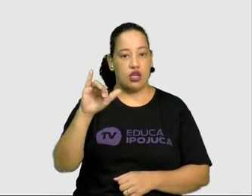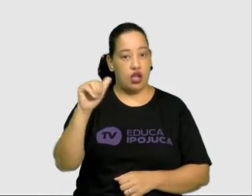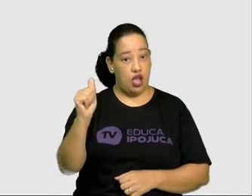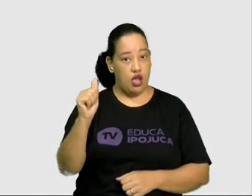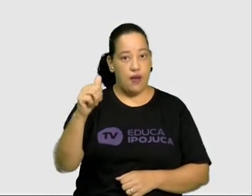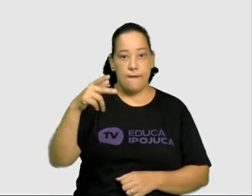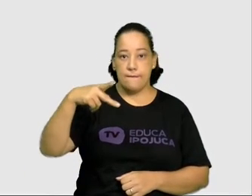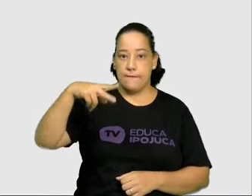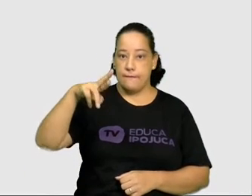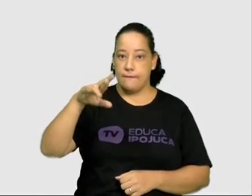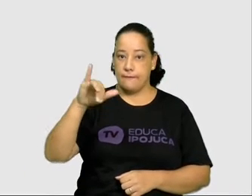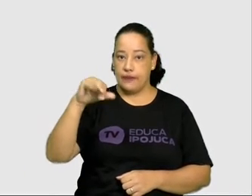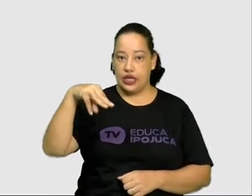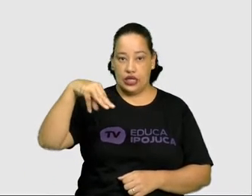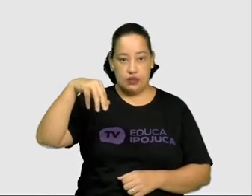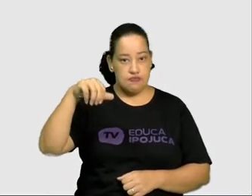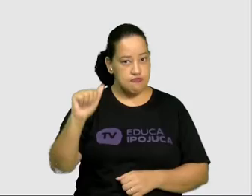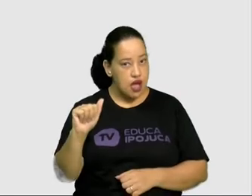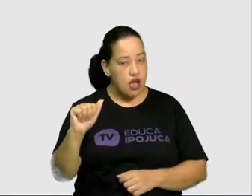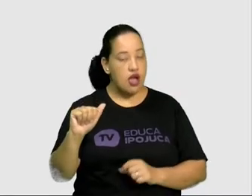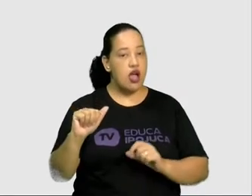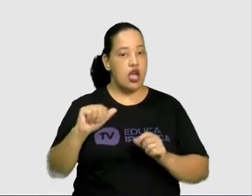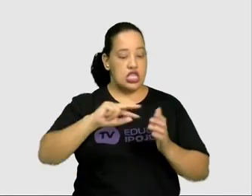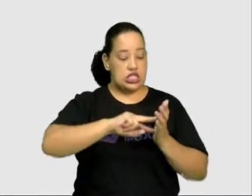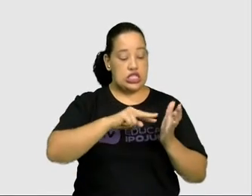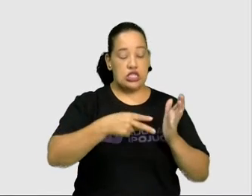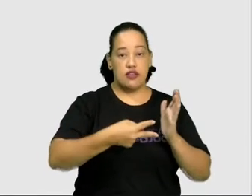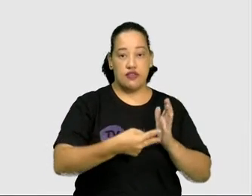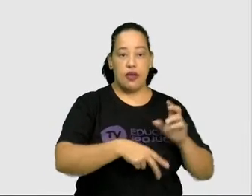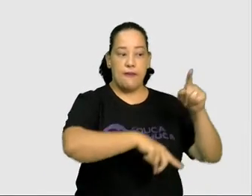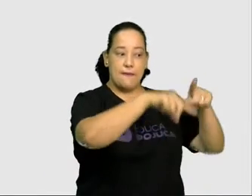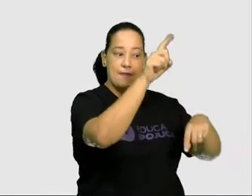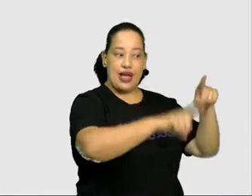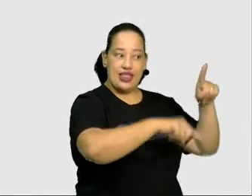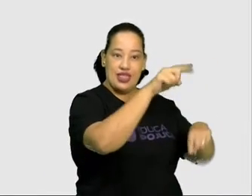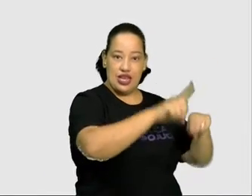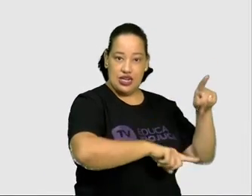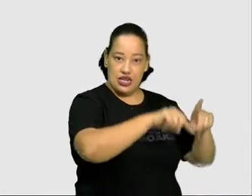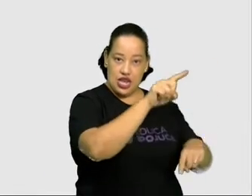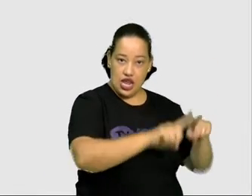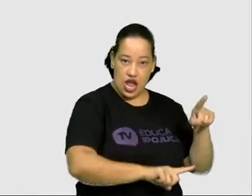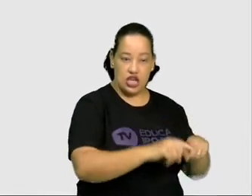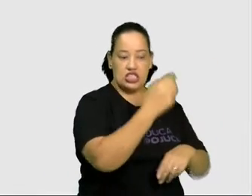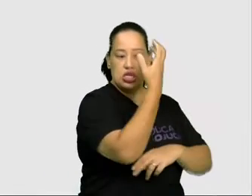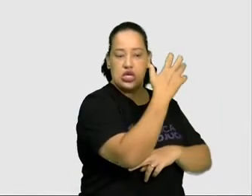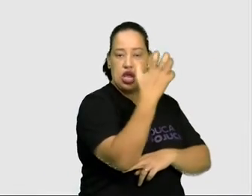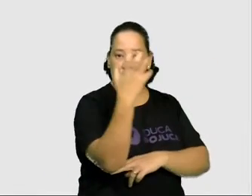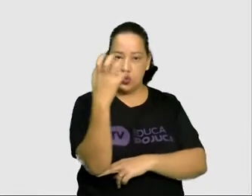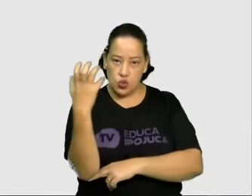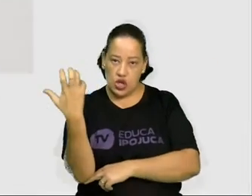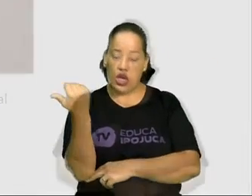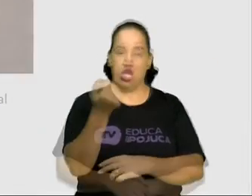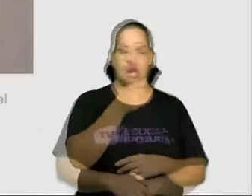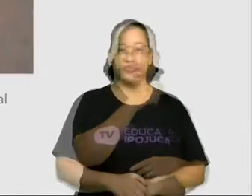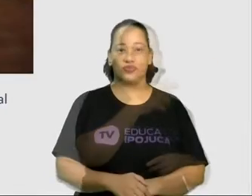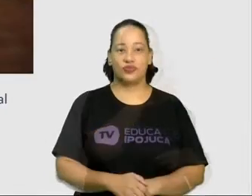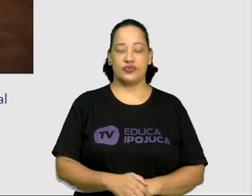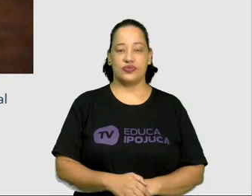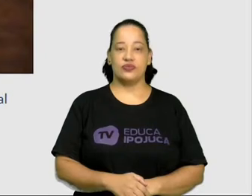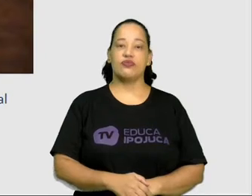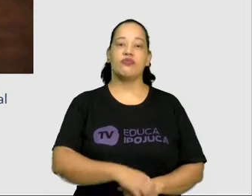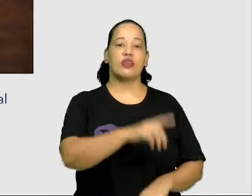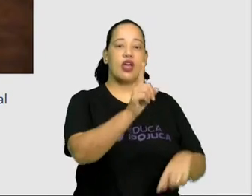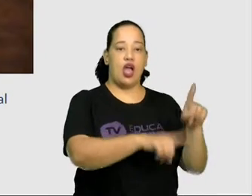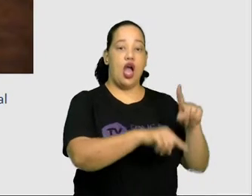natureza ou produzidos no meio rural para serem transformados em mercadoria. E aí